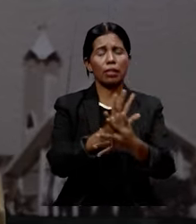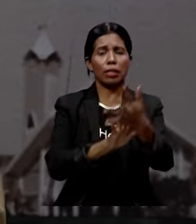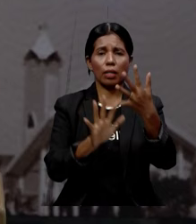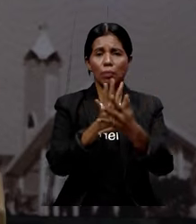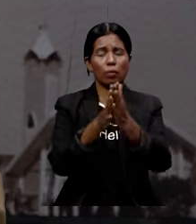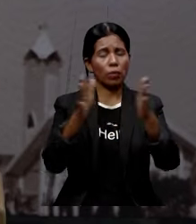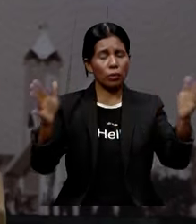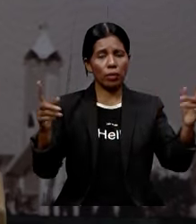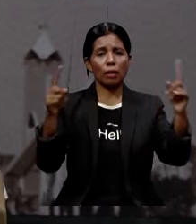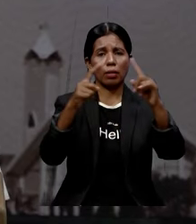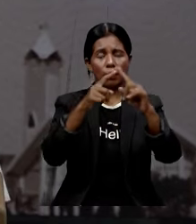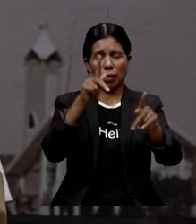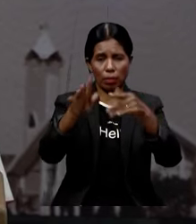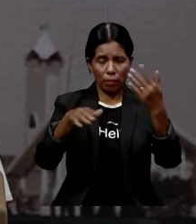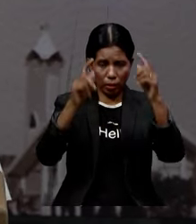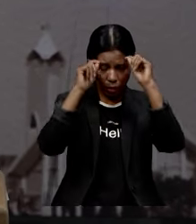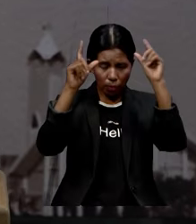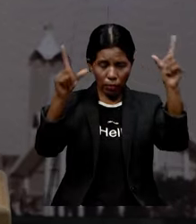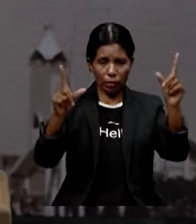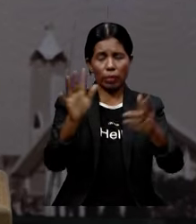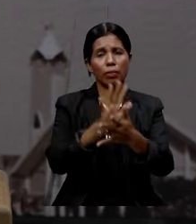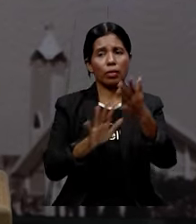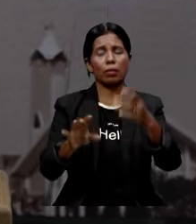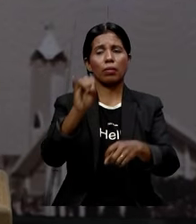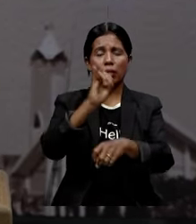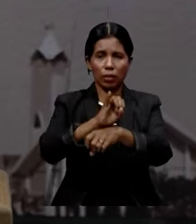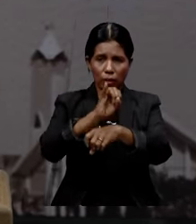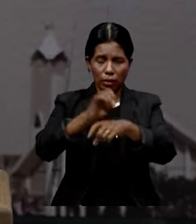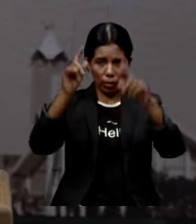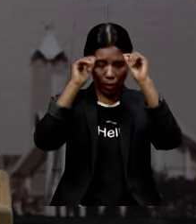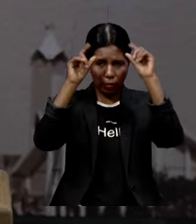festa Timor festa igreja